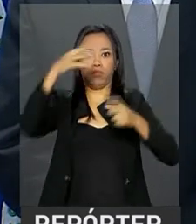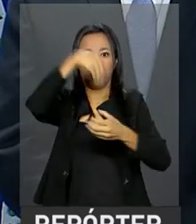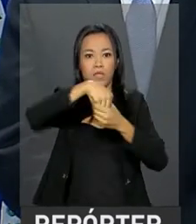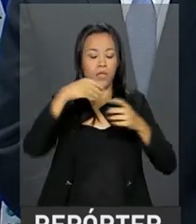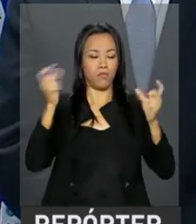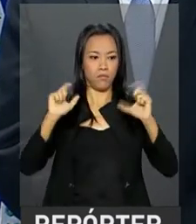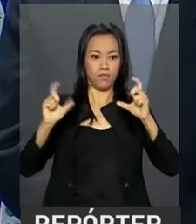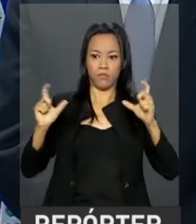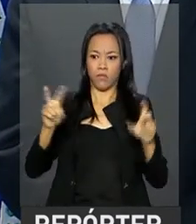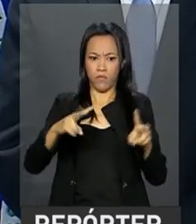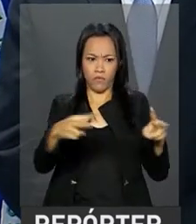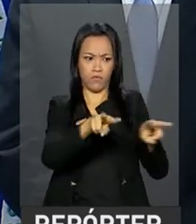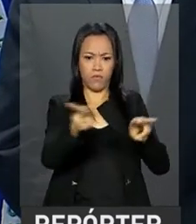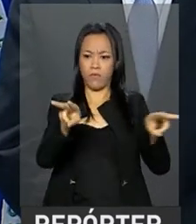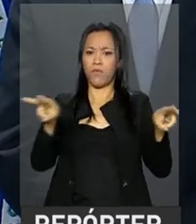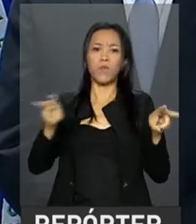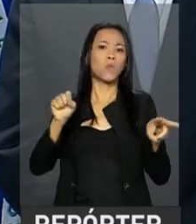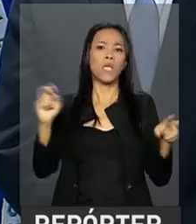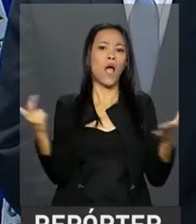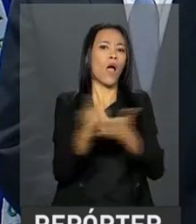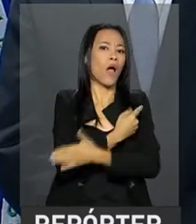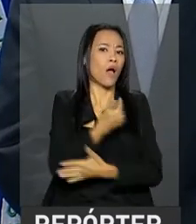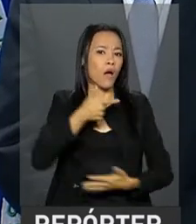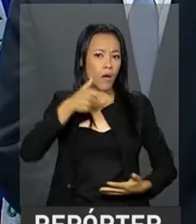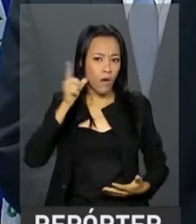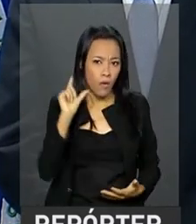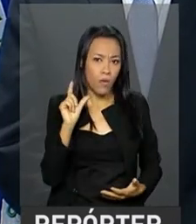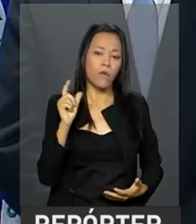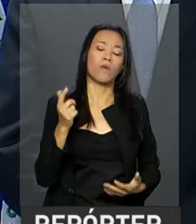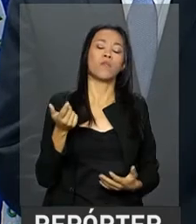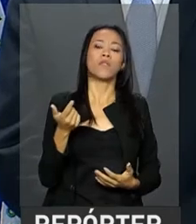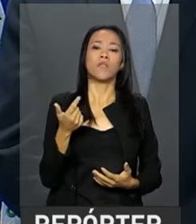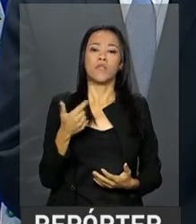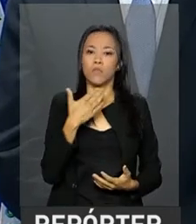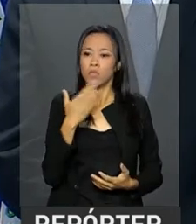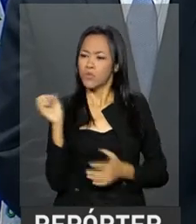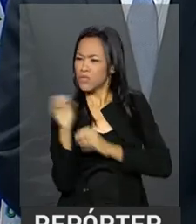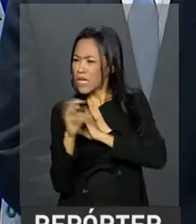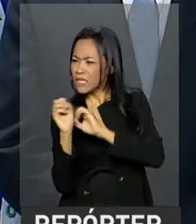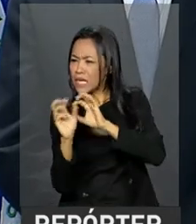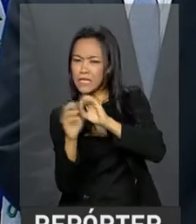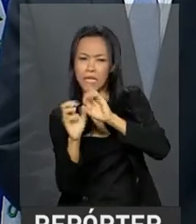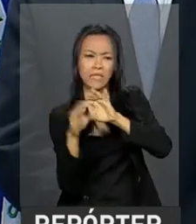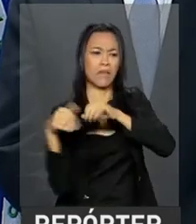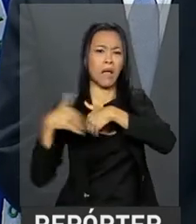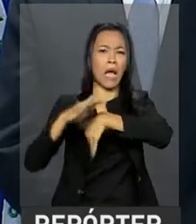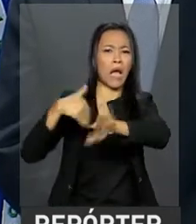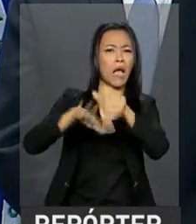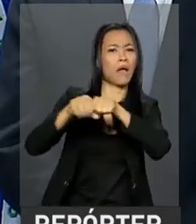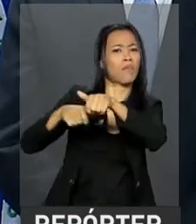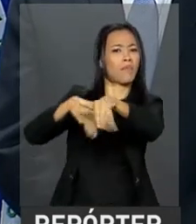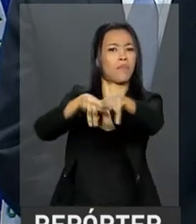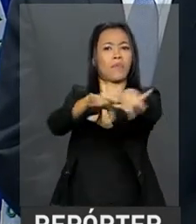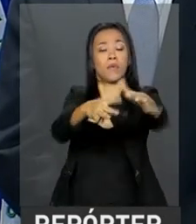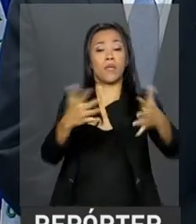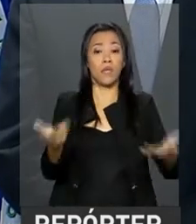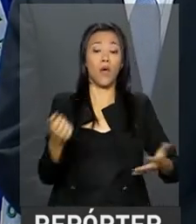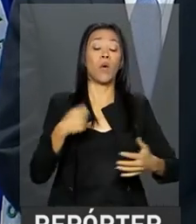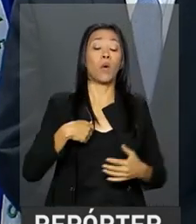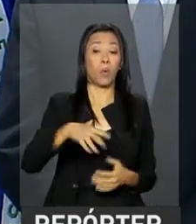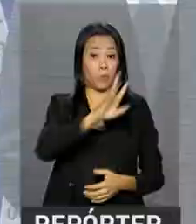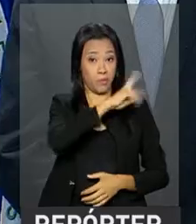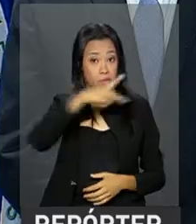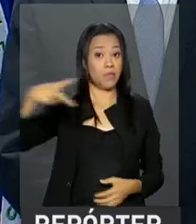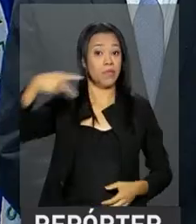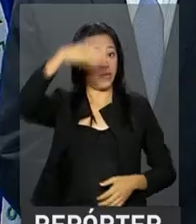estamos, nesse momento, garantindo a sua evacuação, o senhor presidente da República